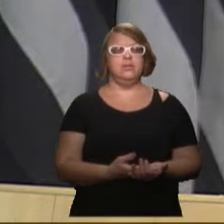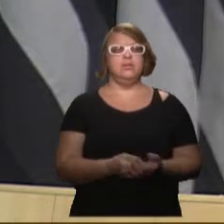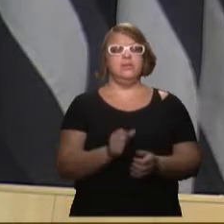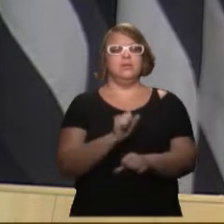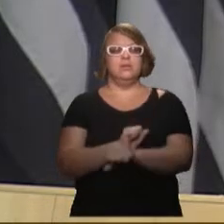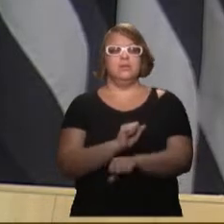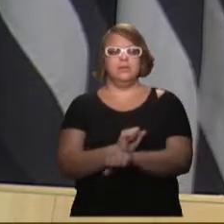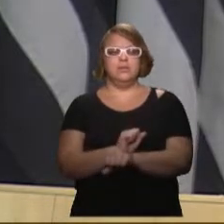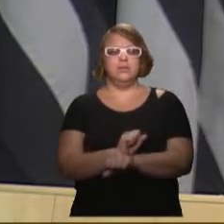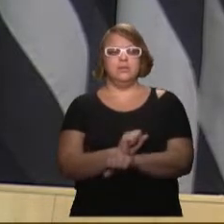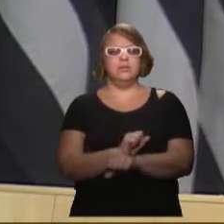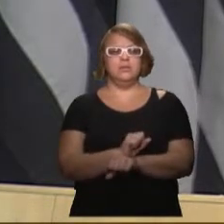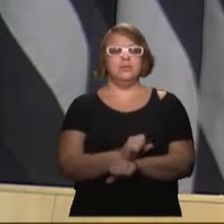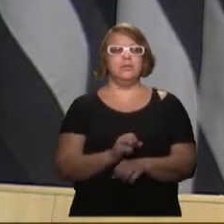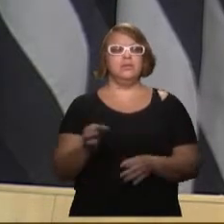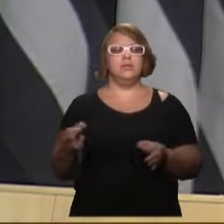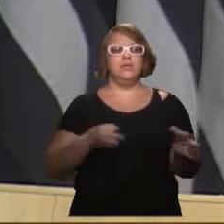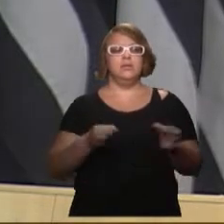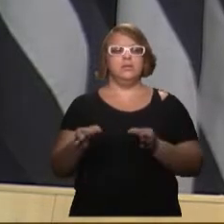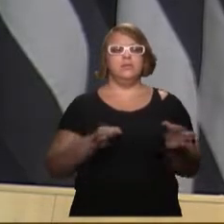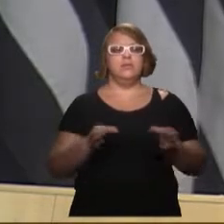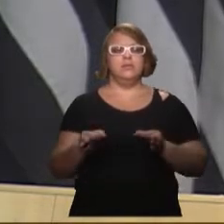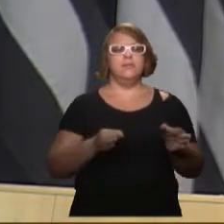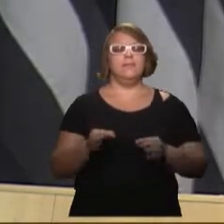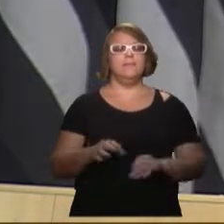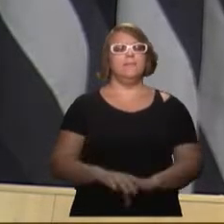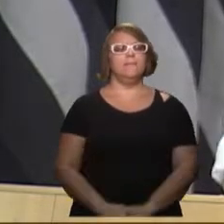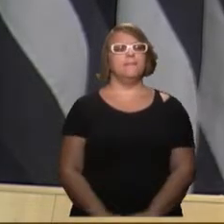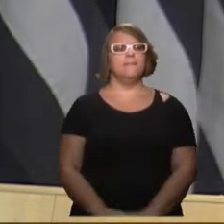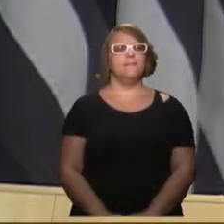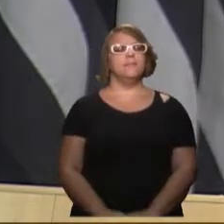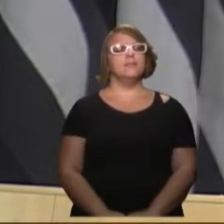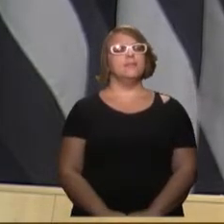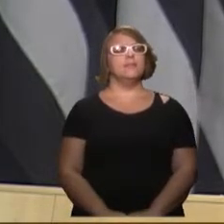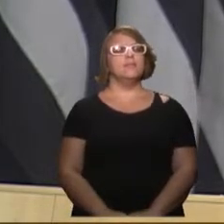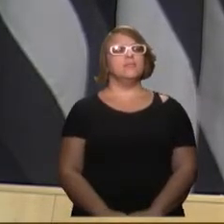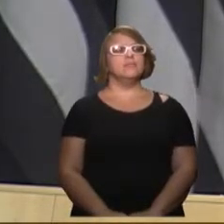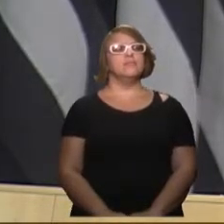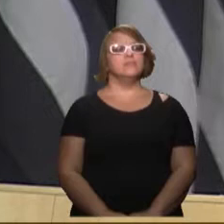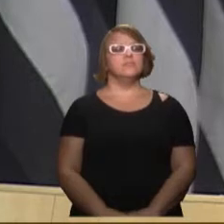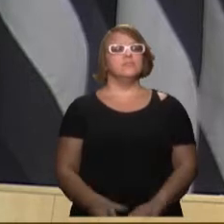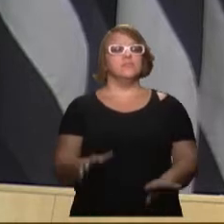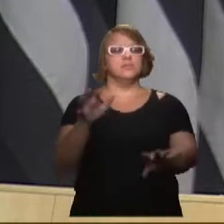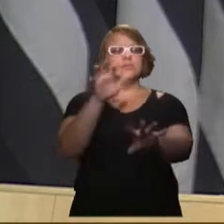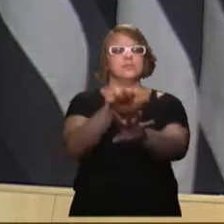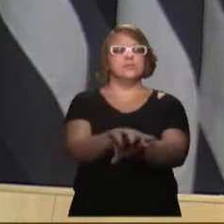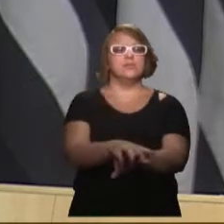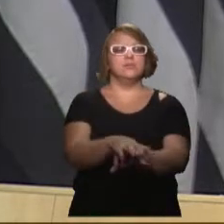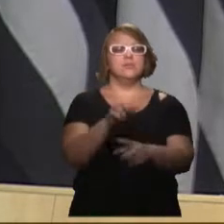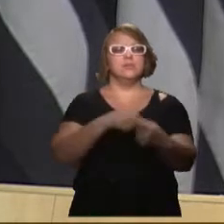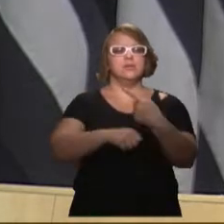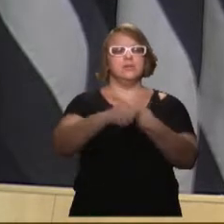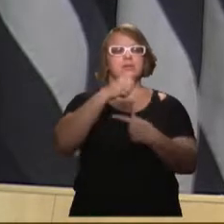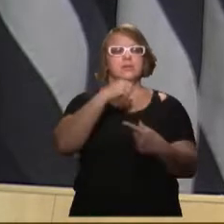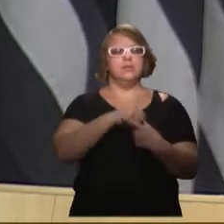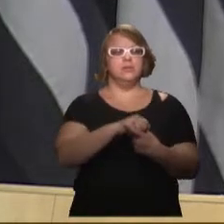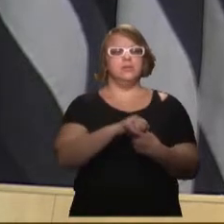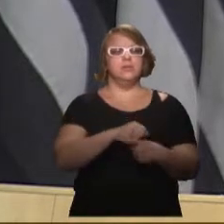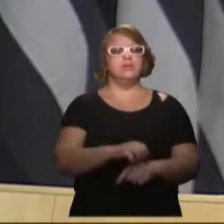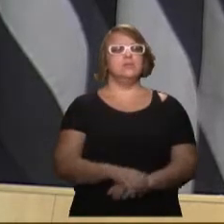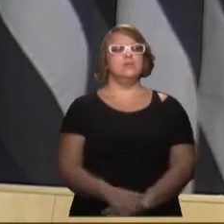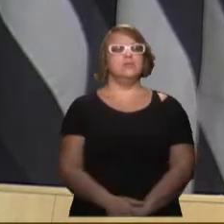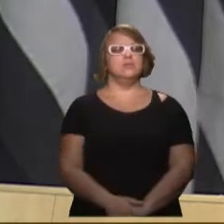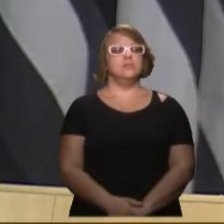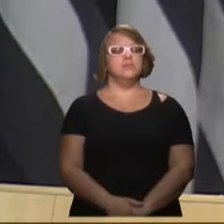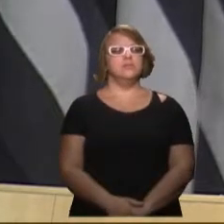quando trata por essa vertente da inclusão social, e quando realmente